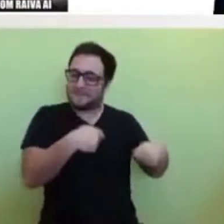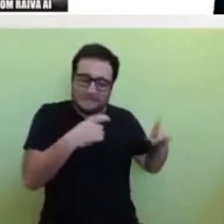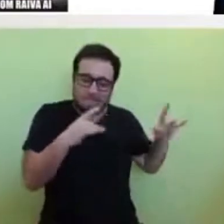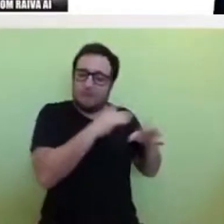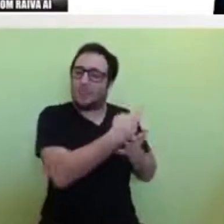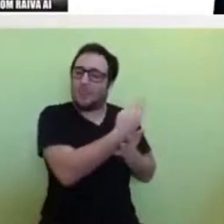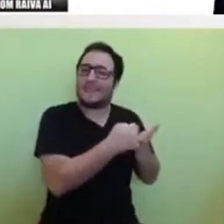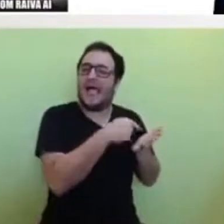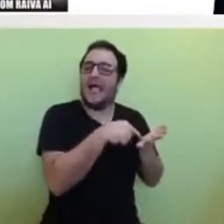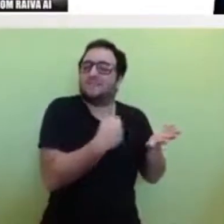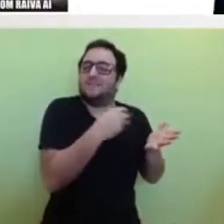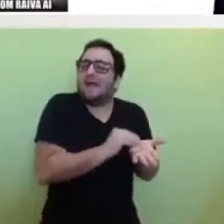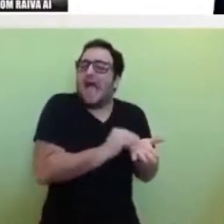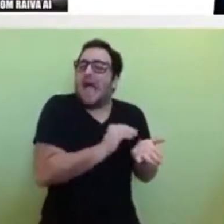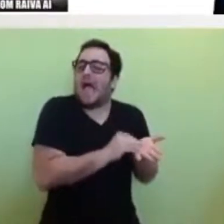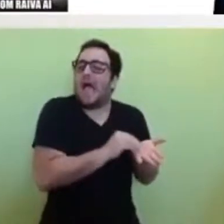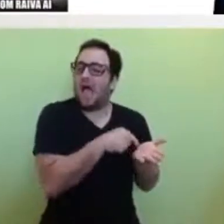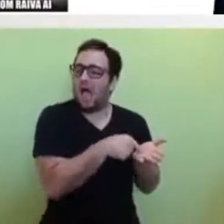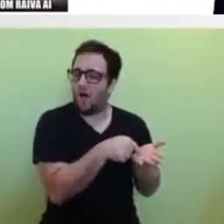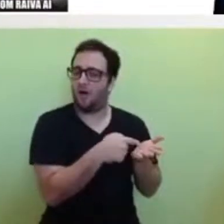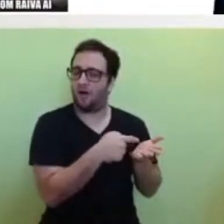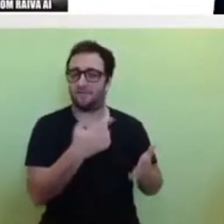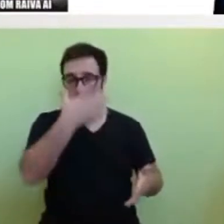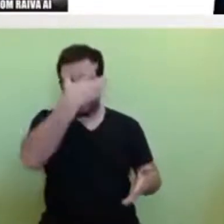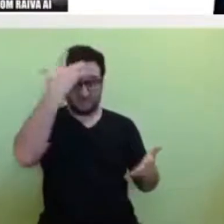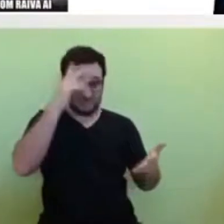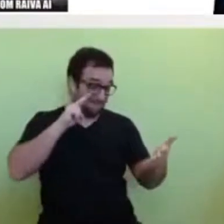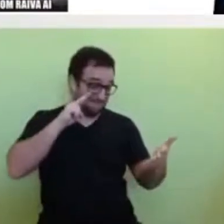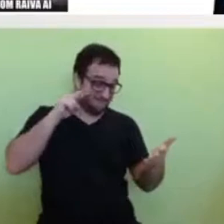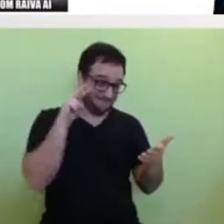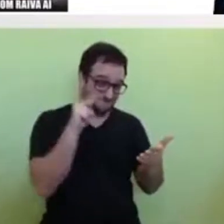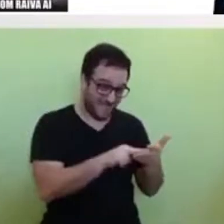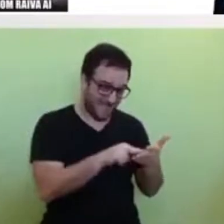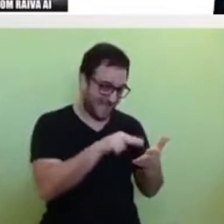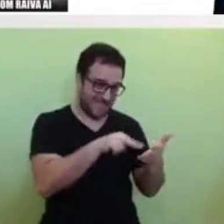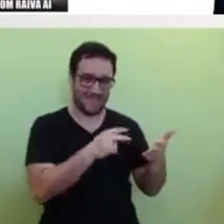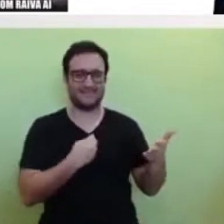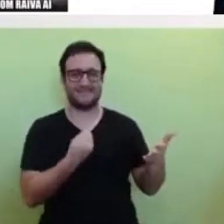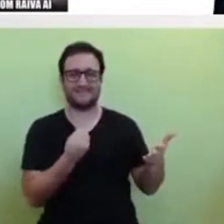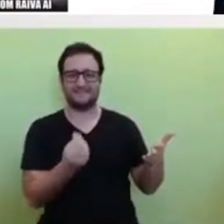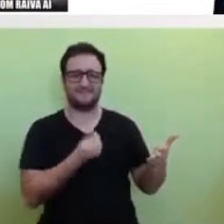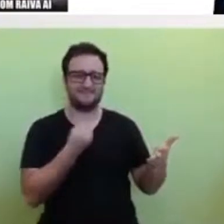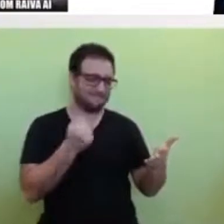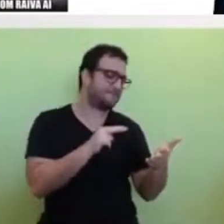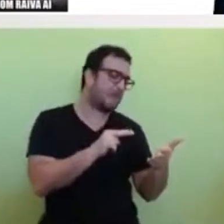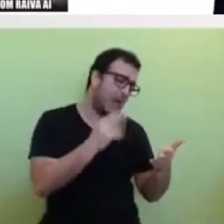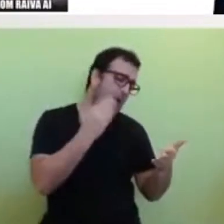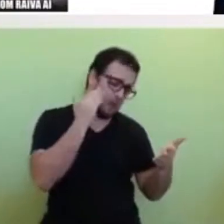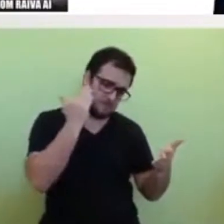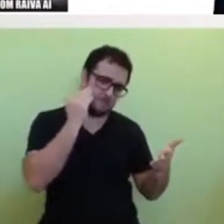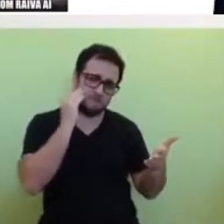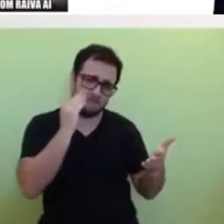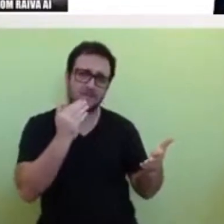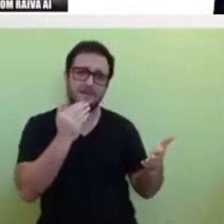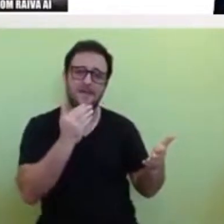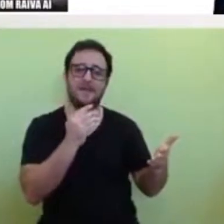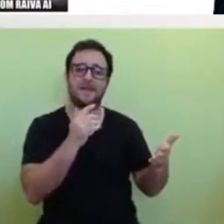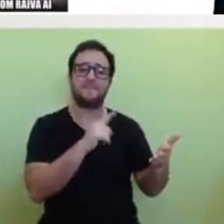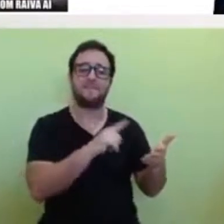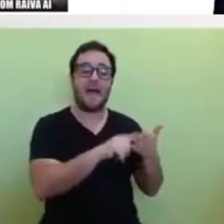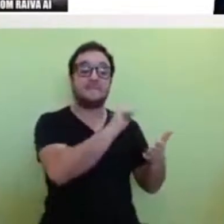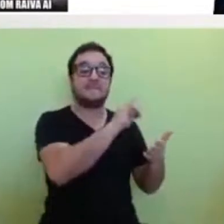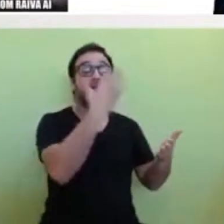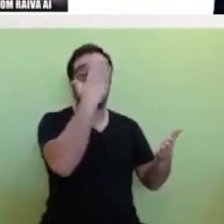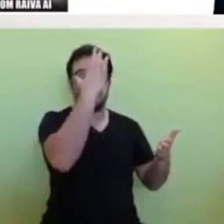Ela vai ser uma interpretação de quem está lendo, não é o caso? Por isso que eu coloquei aí esse meme, né? A pessoa